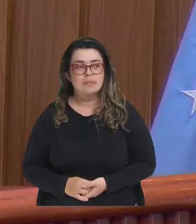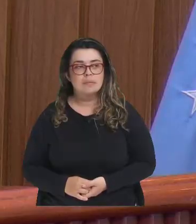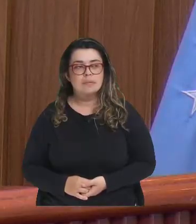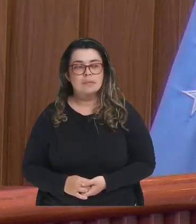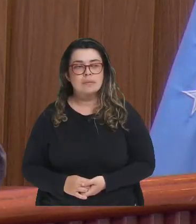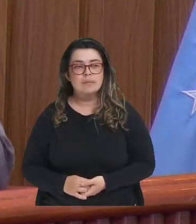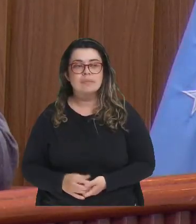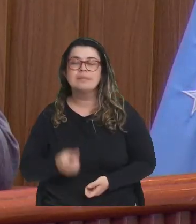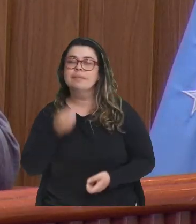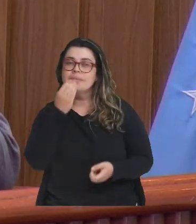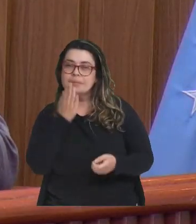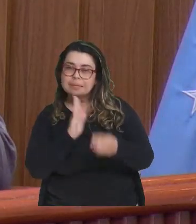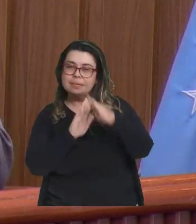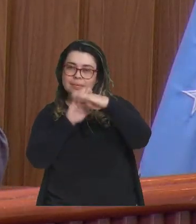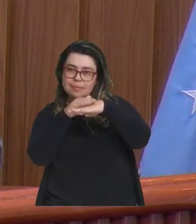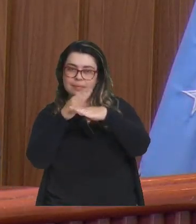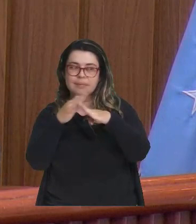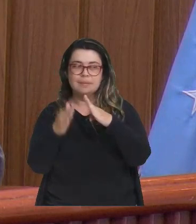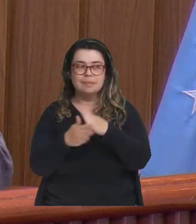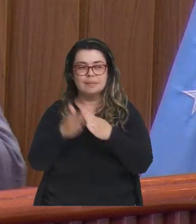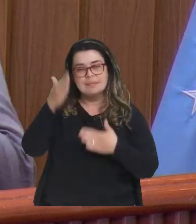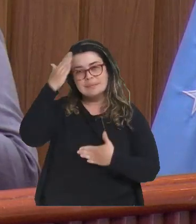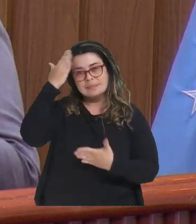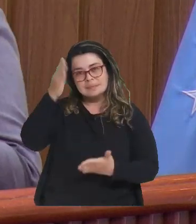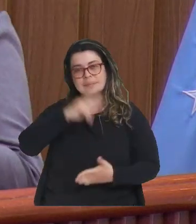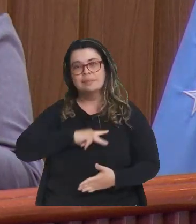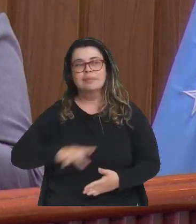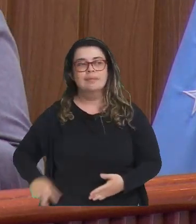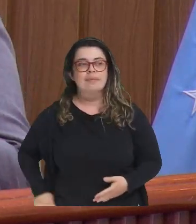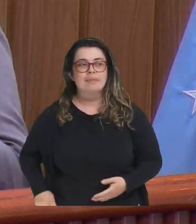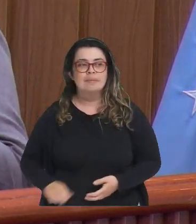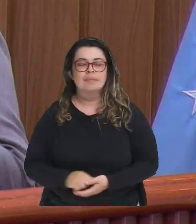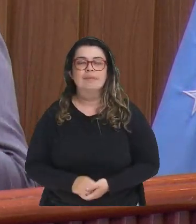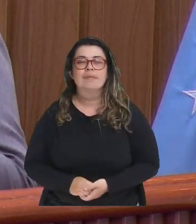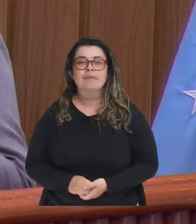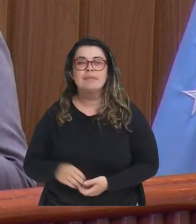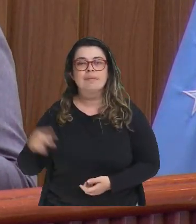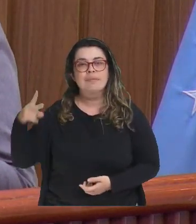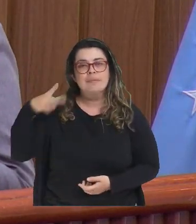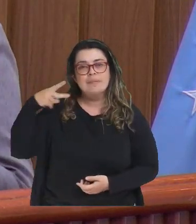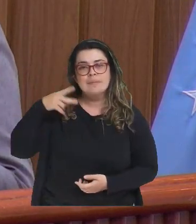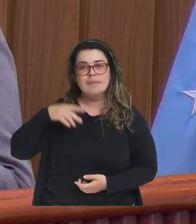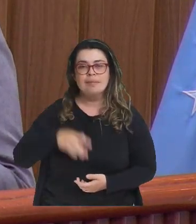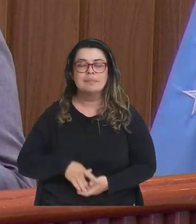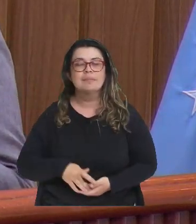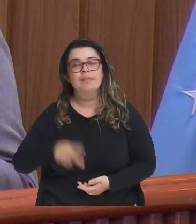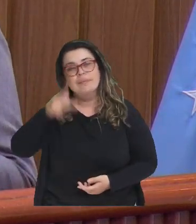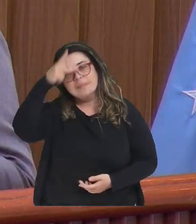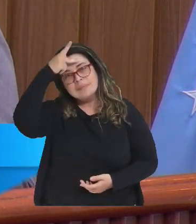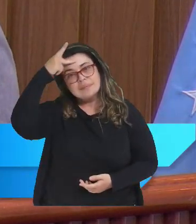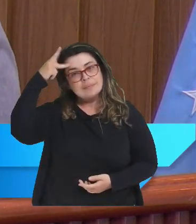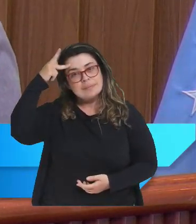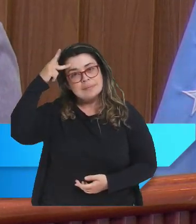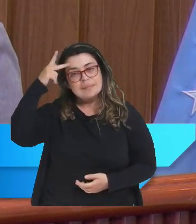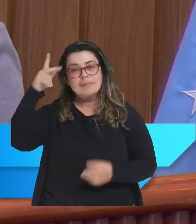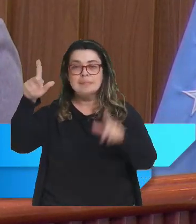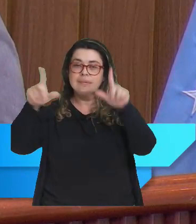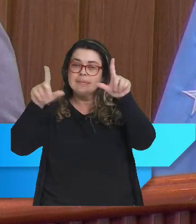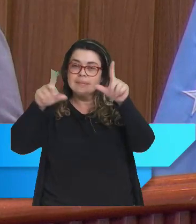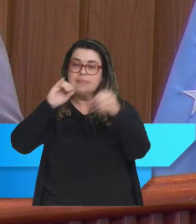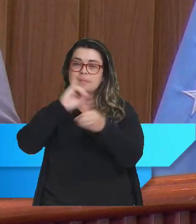Boa noite a todos. Obrigado, presidente, nobres vereadores, público que nos acompanha pelas